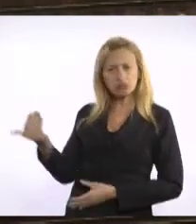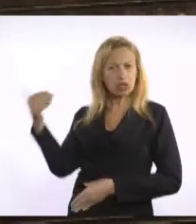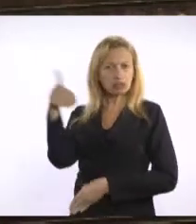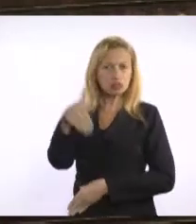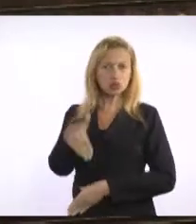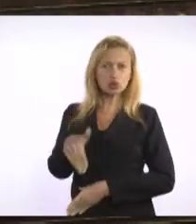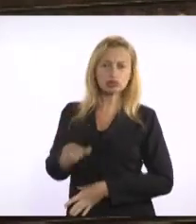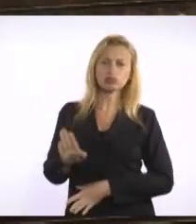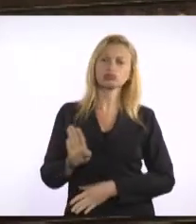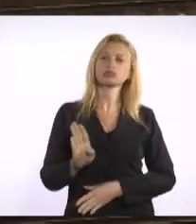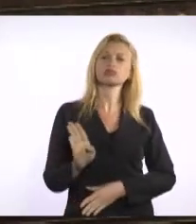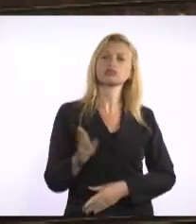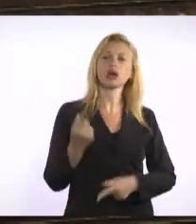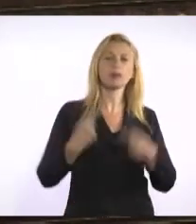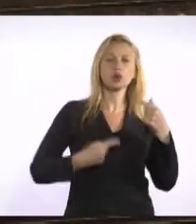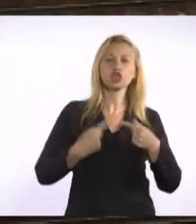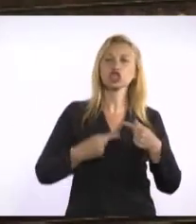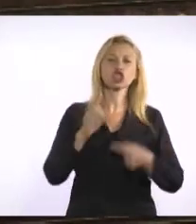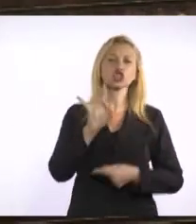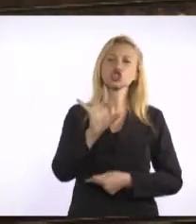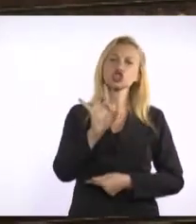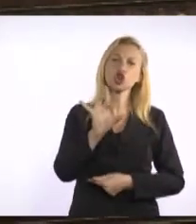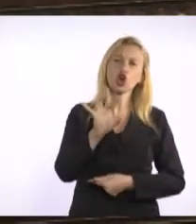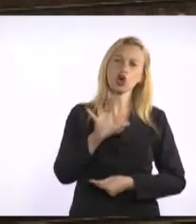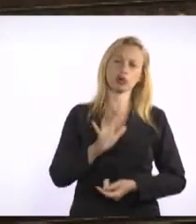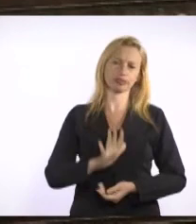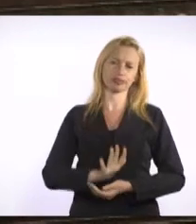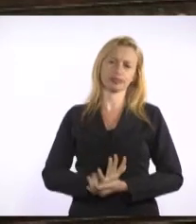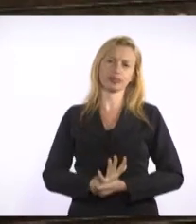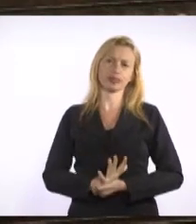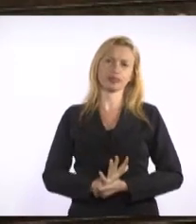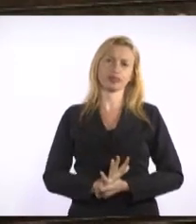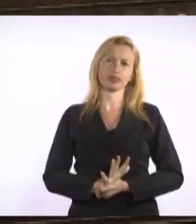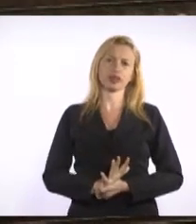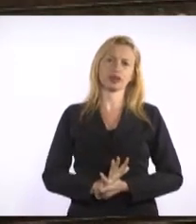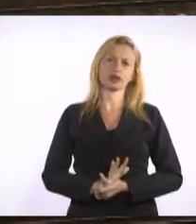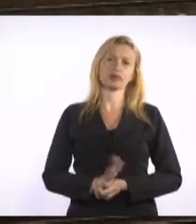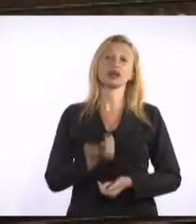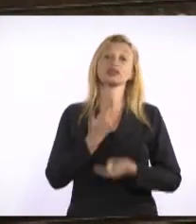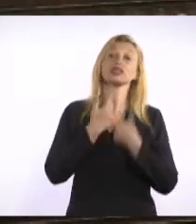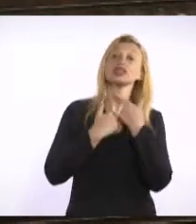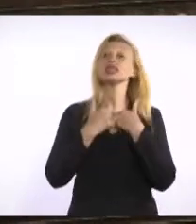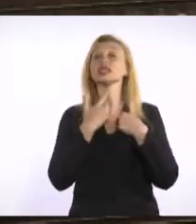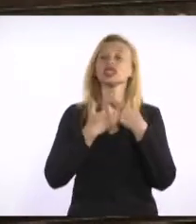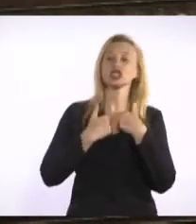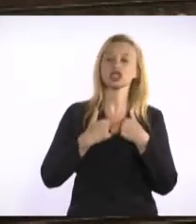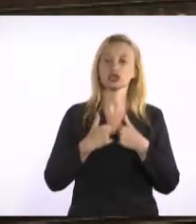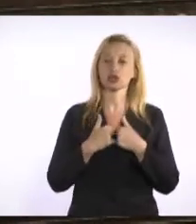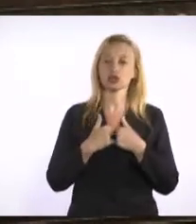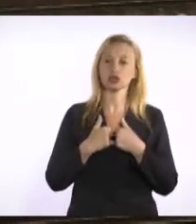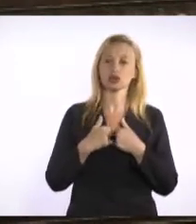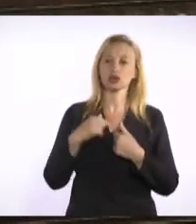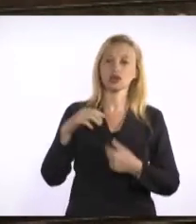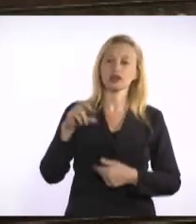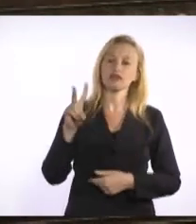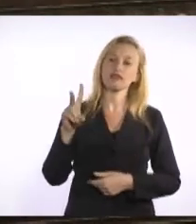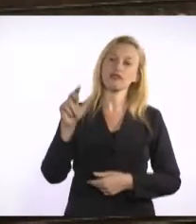política apenas e tão somente para alimentar a sua vaidade e não